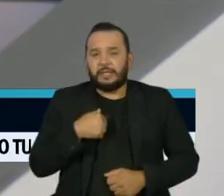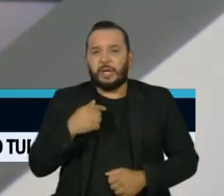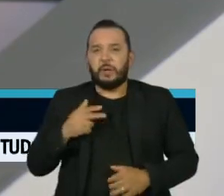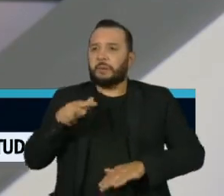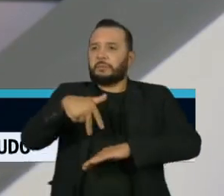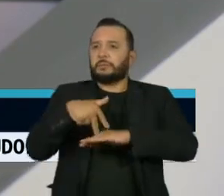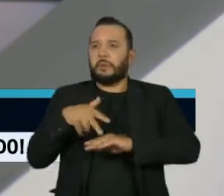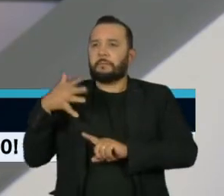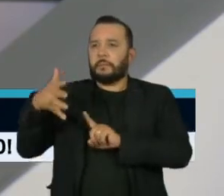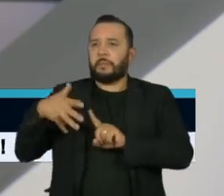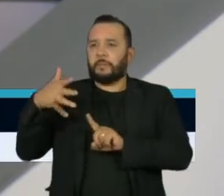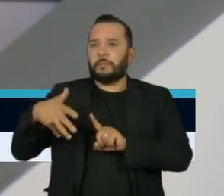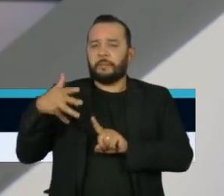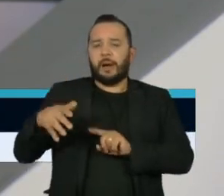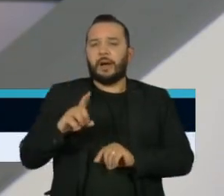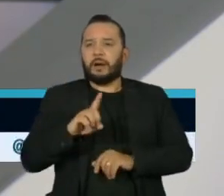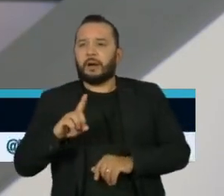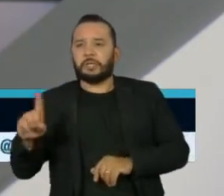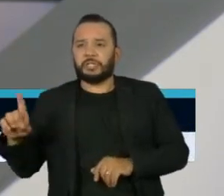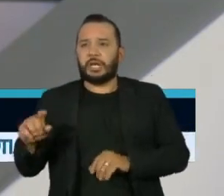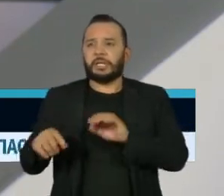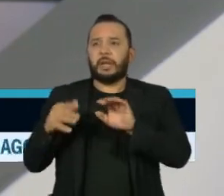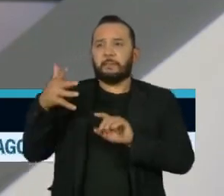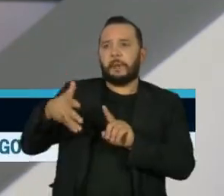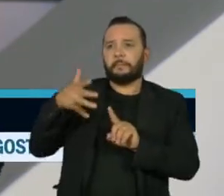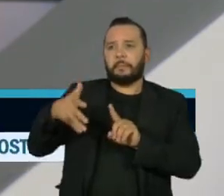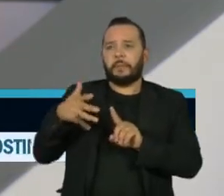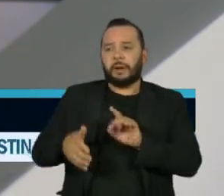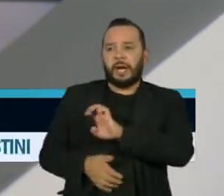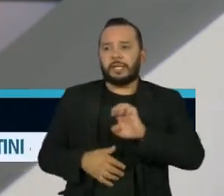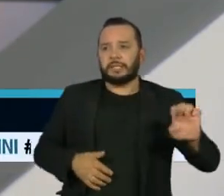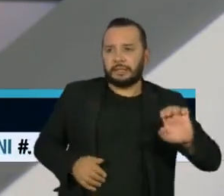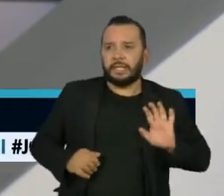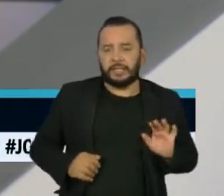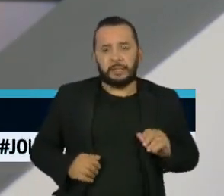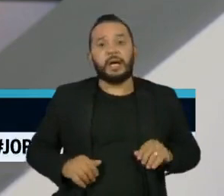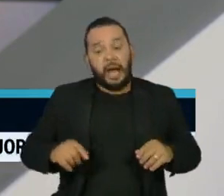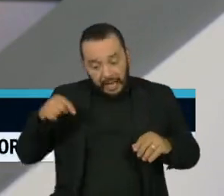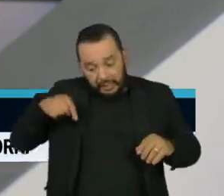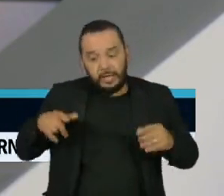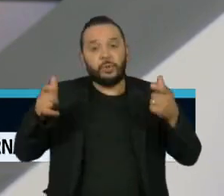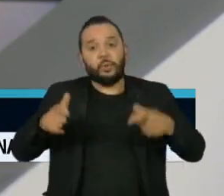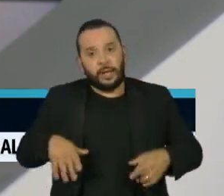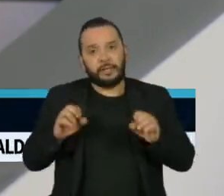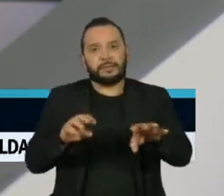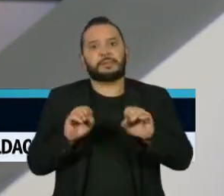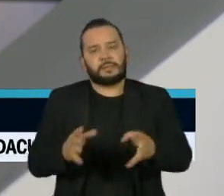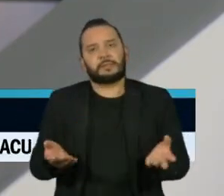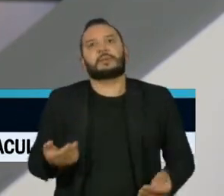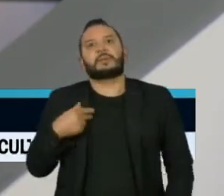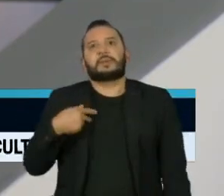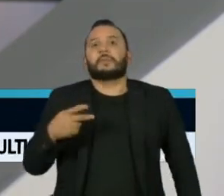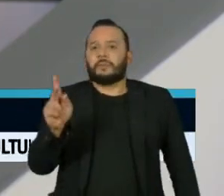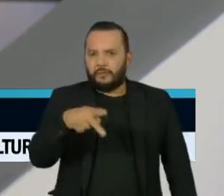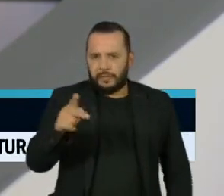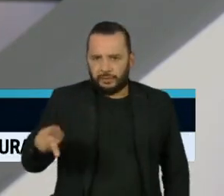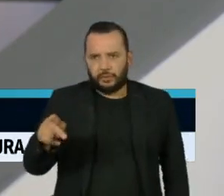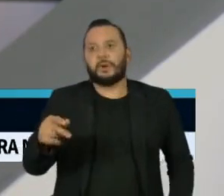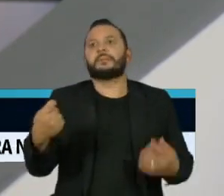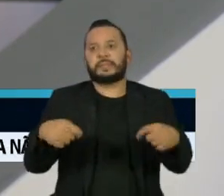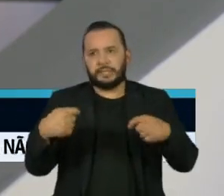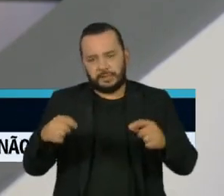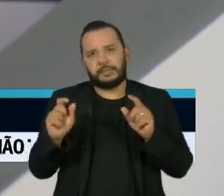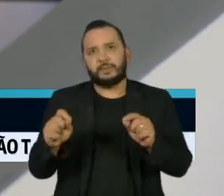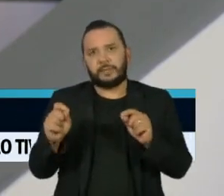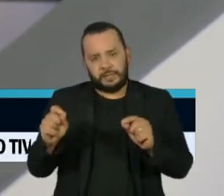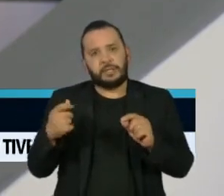palanque. A cátedra não é um palanque, a cátedra é um local de ensino. Então, essa professora, é claro que precisa ter a